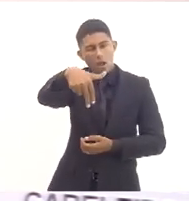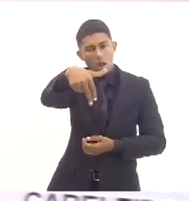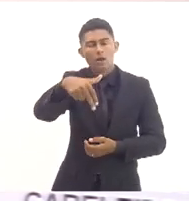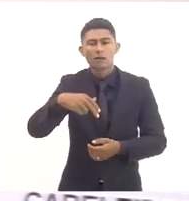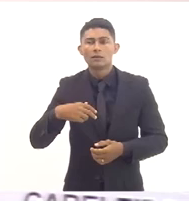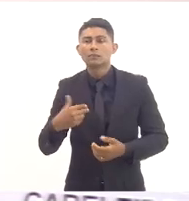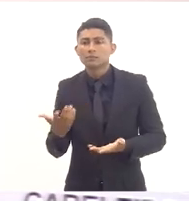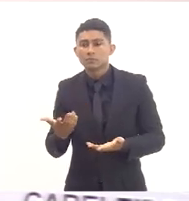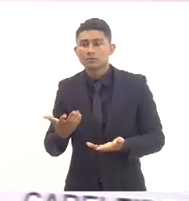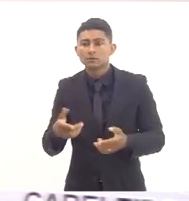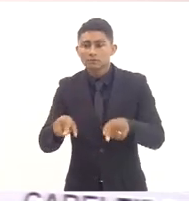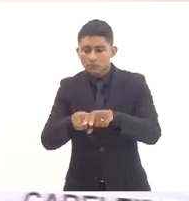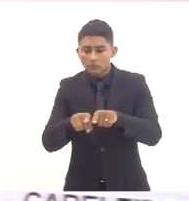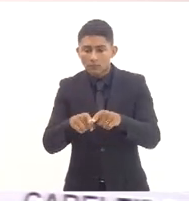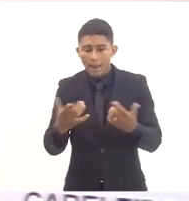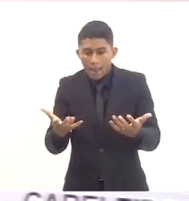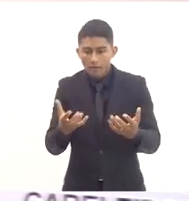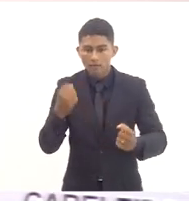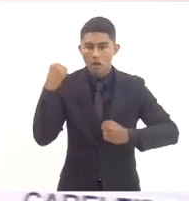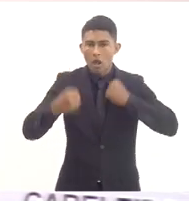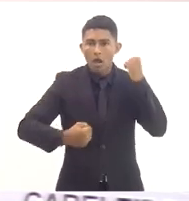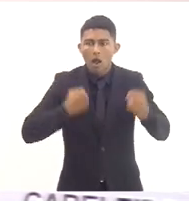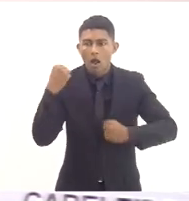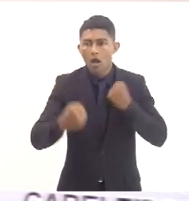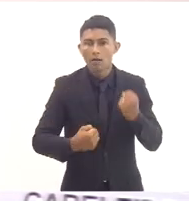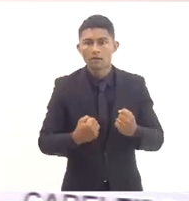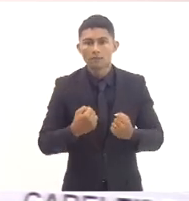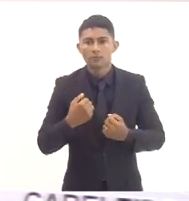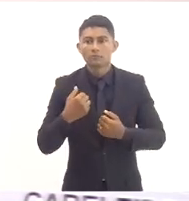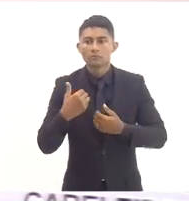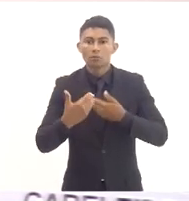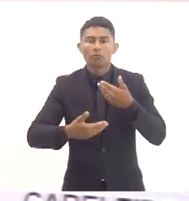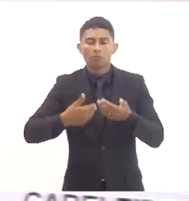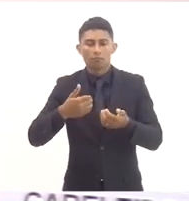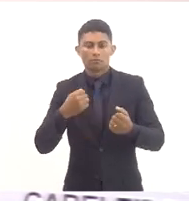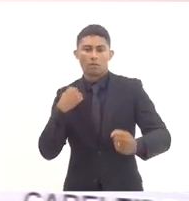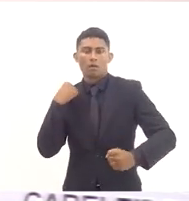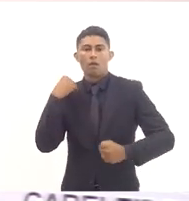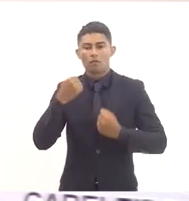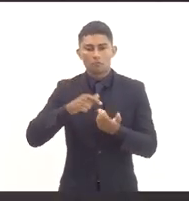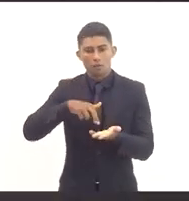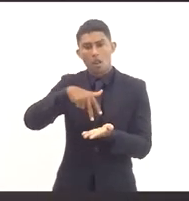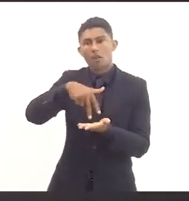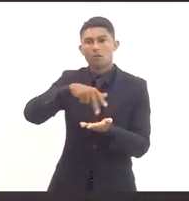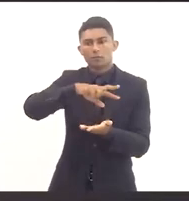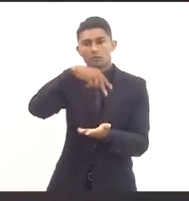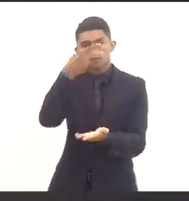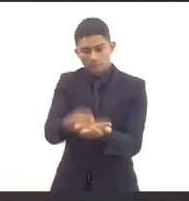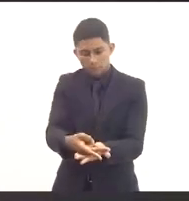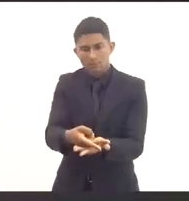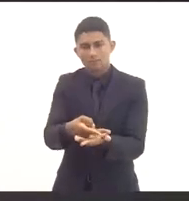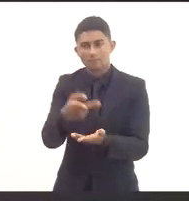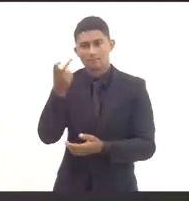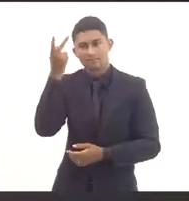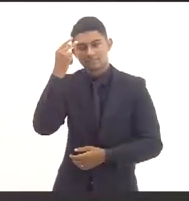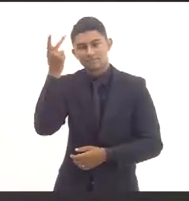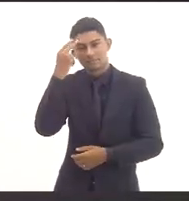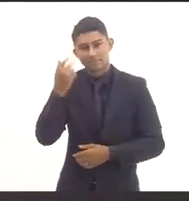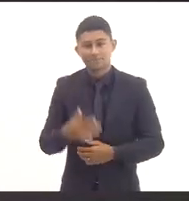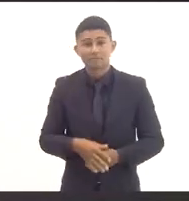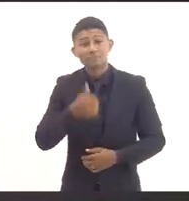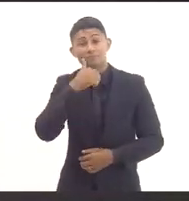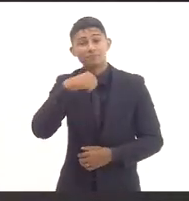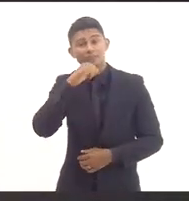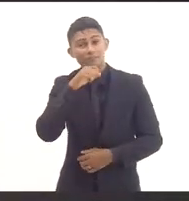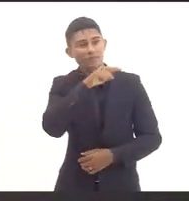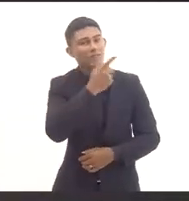faz o que toda criança faz quer correr e quando descobre que quer correr descobre a lei da gravidade ela cai da